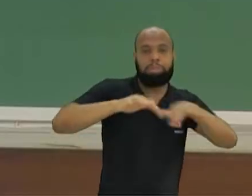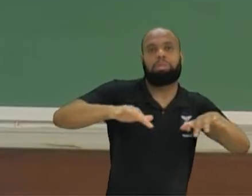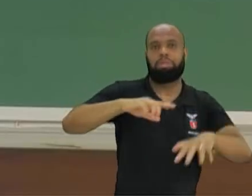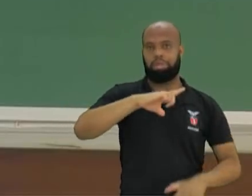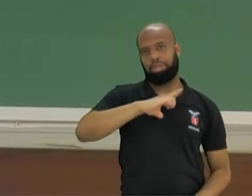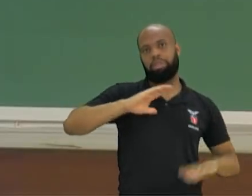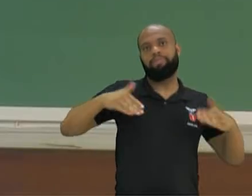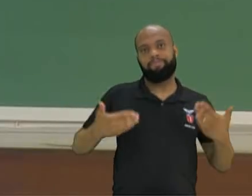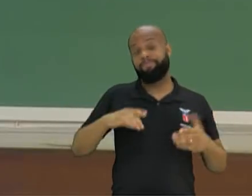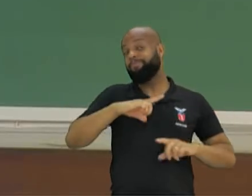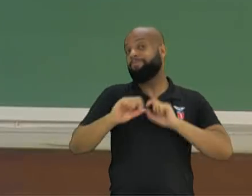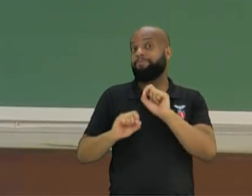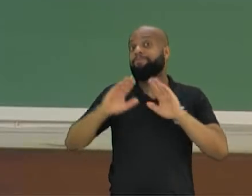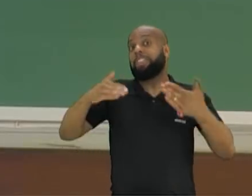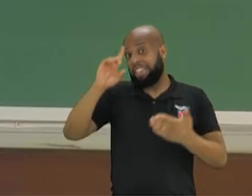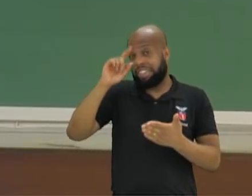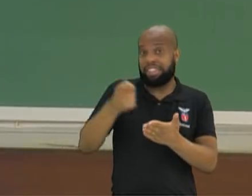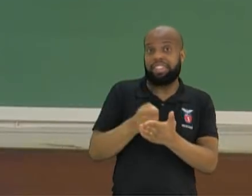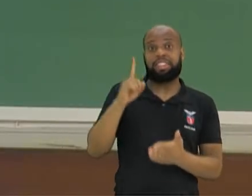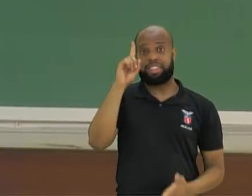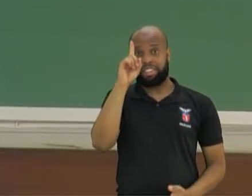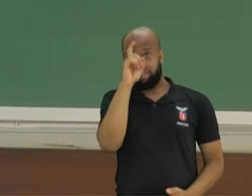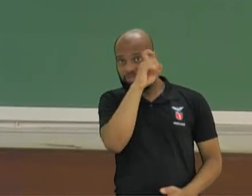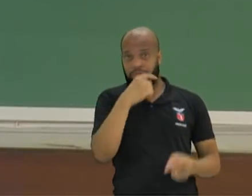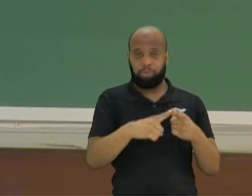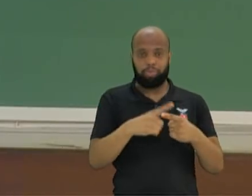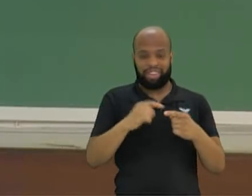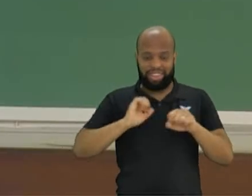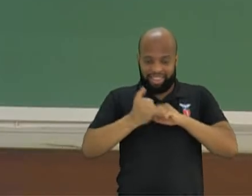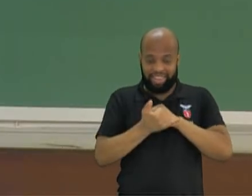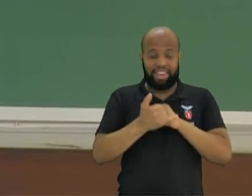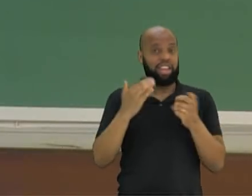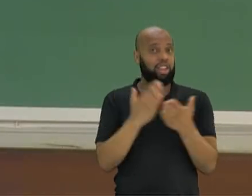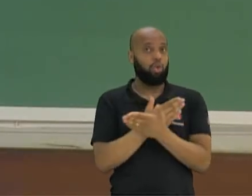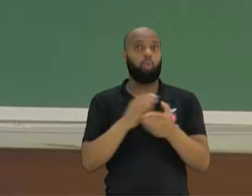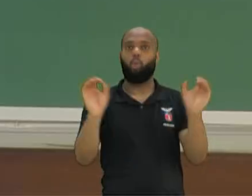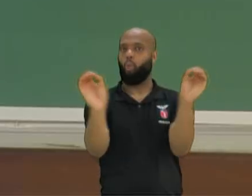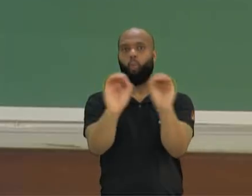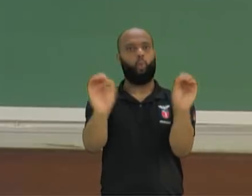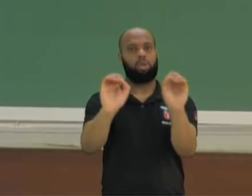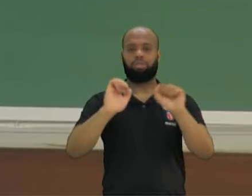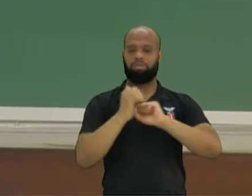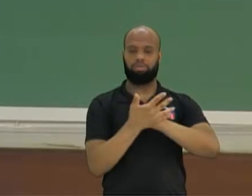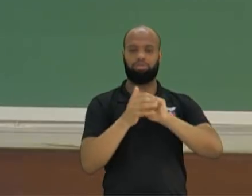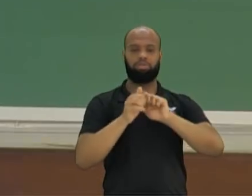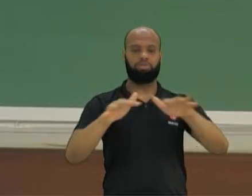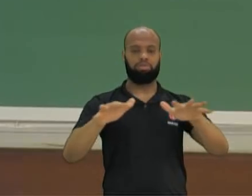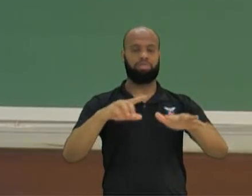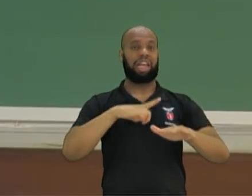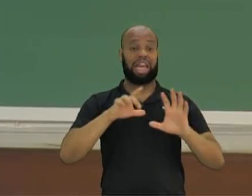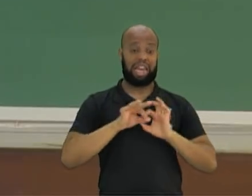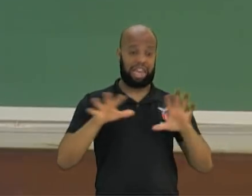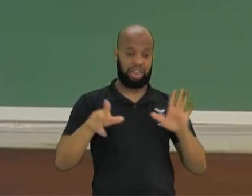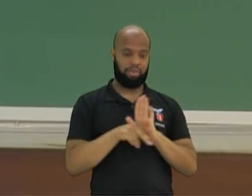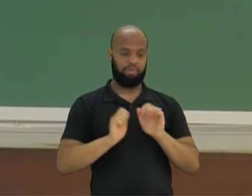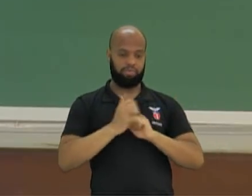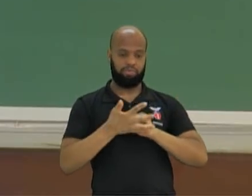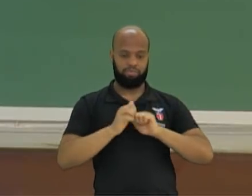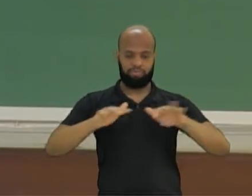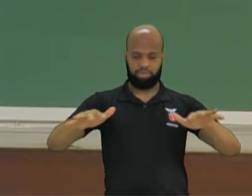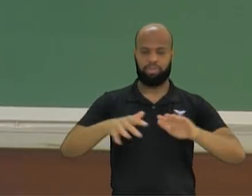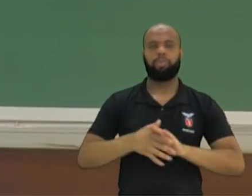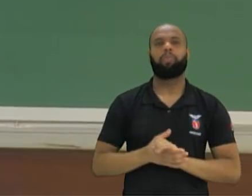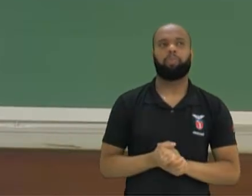e acabar levando isso até as ilhas que até o momento, algumas delas ainda estão livres do